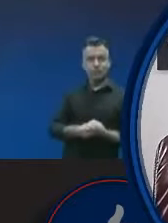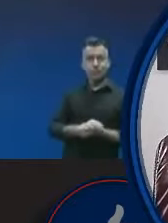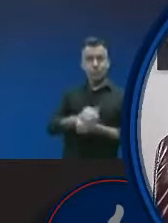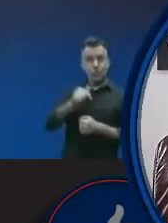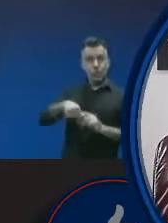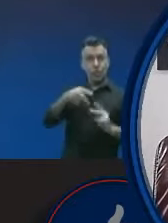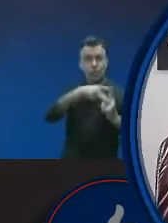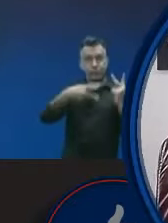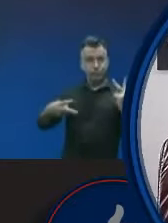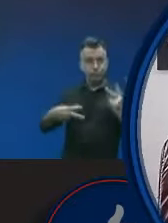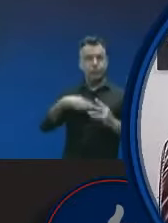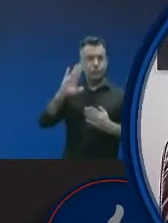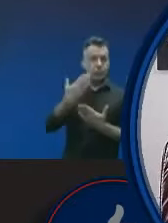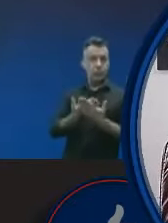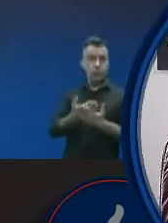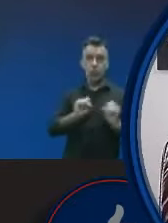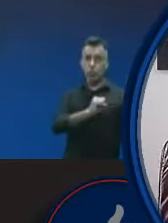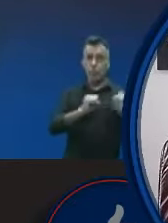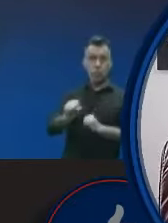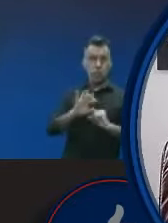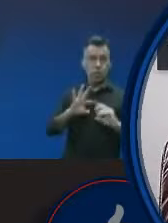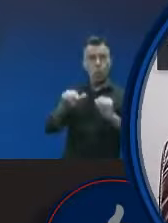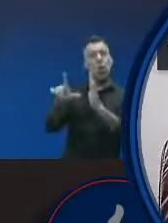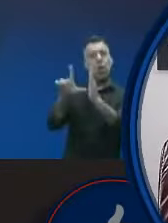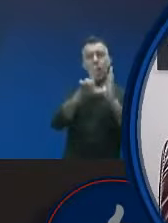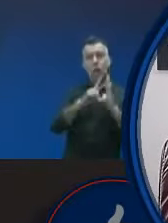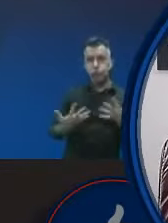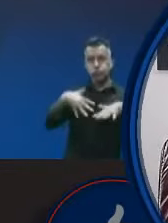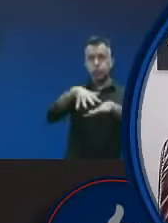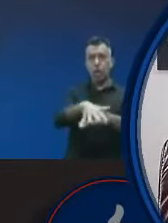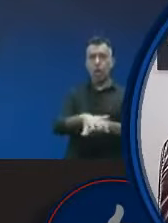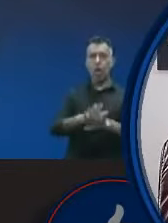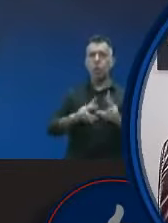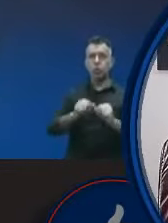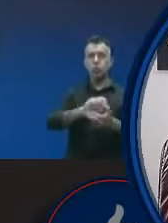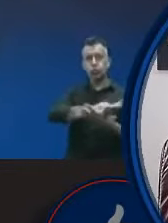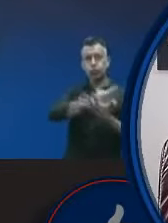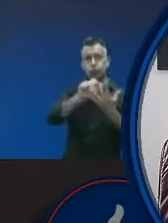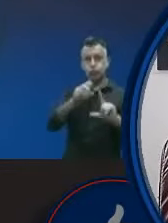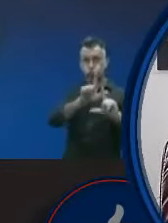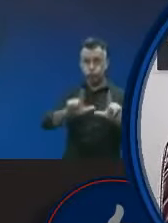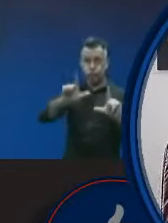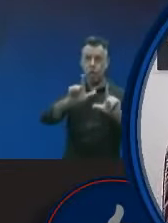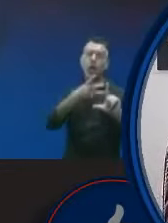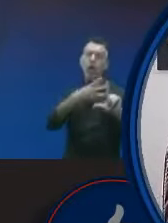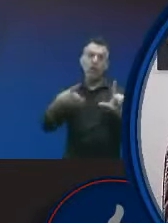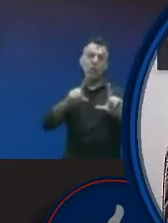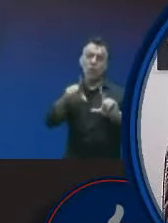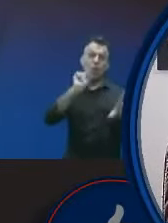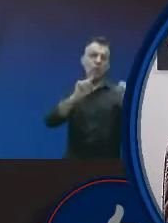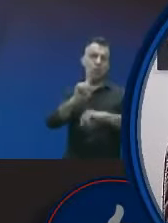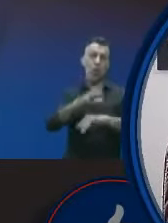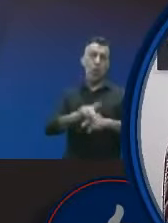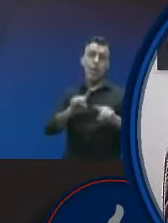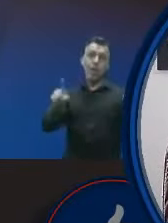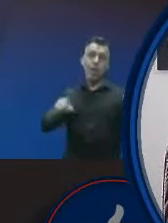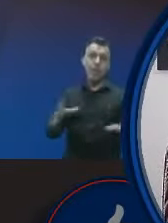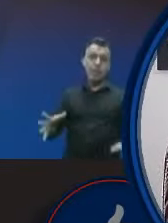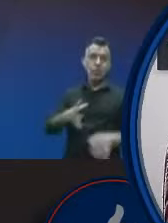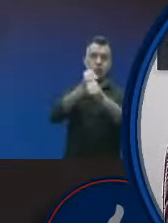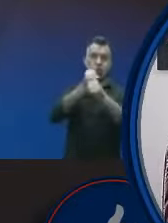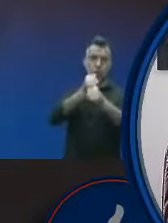Na Via, a gente acredita no poder das lojas integradas à omnicanalidade. Não é uma questão de escolha, mas de